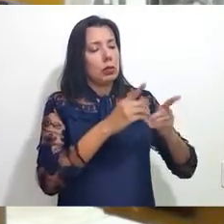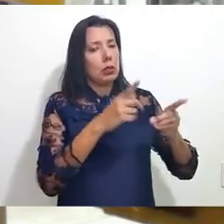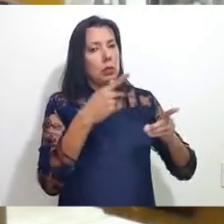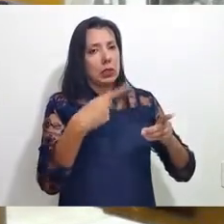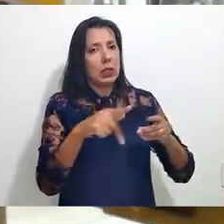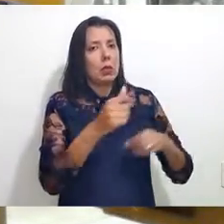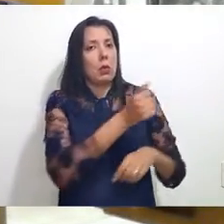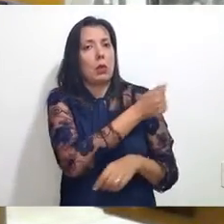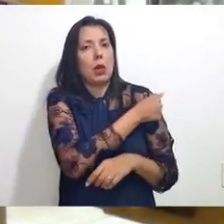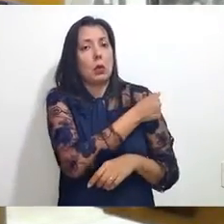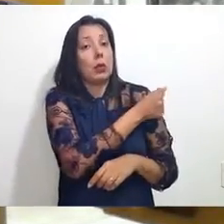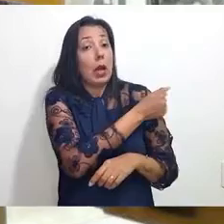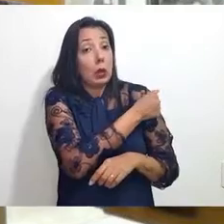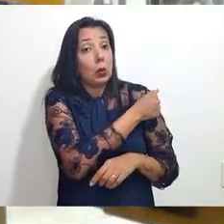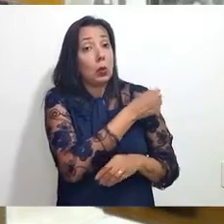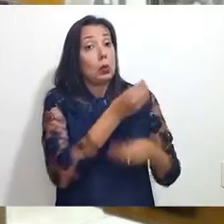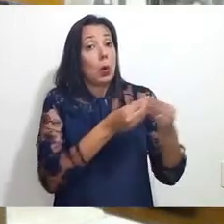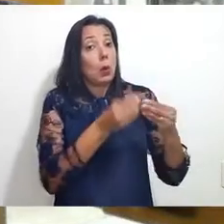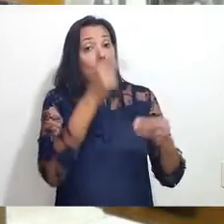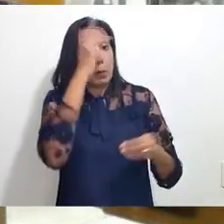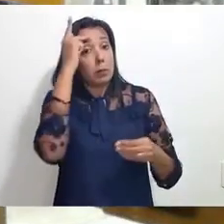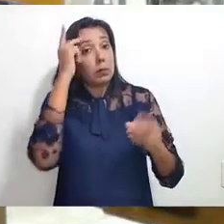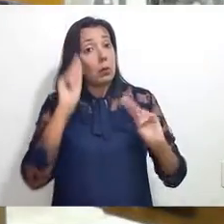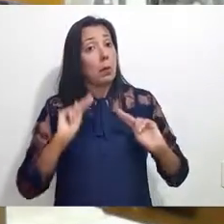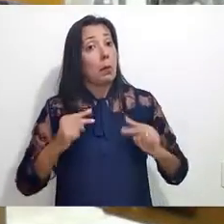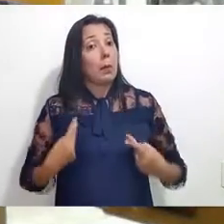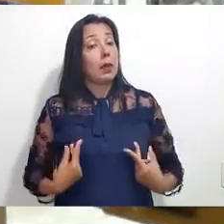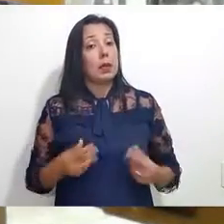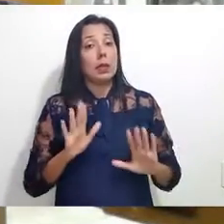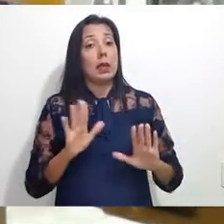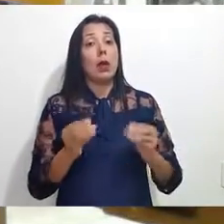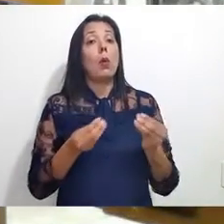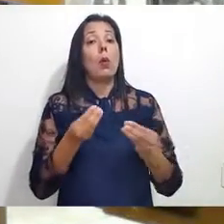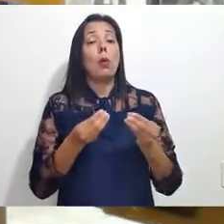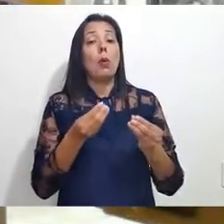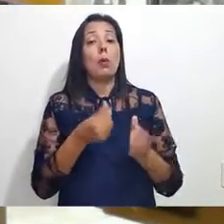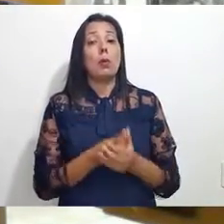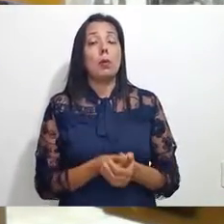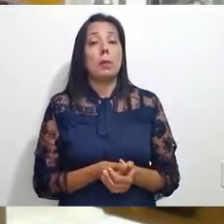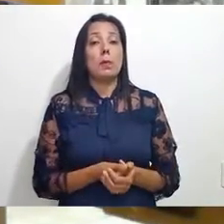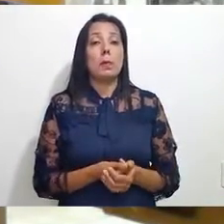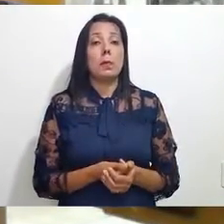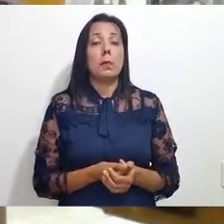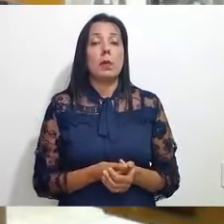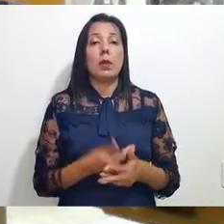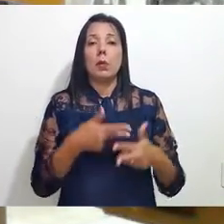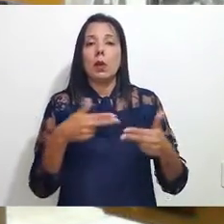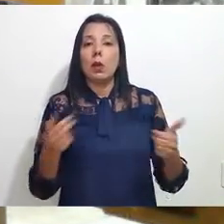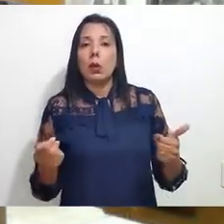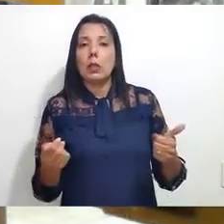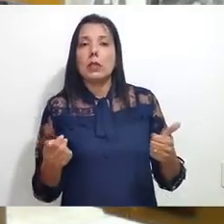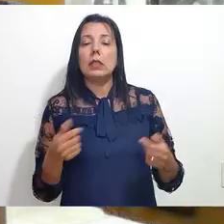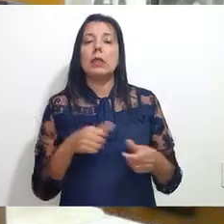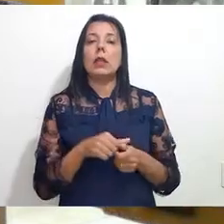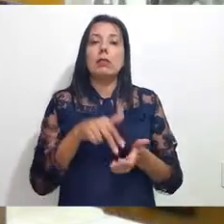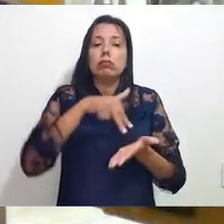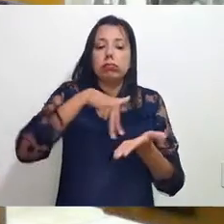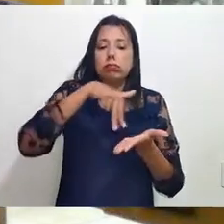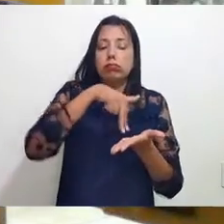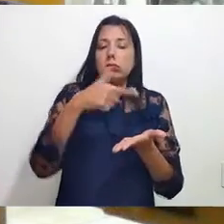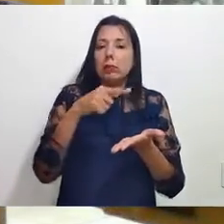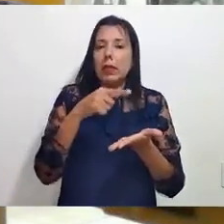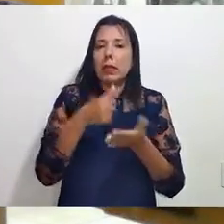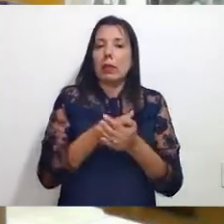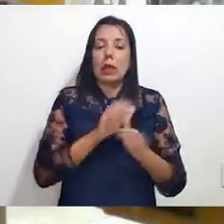mordaça o professor, porque o professor não vai falar de sexo na escola. Qual é o professor que vai falar de sexo na escola? Ele vai falar da sexualidade dessa